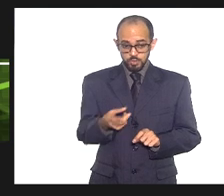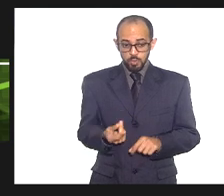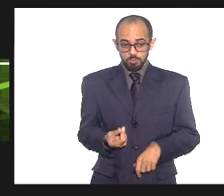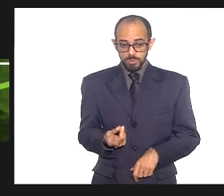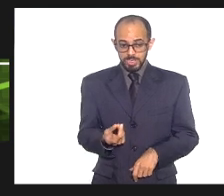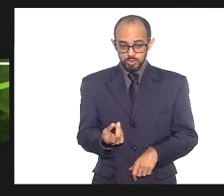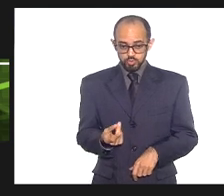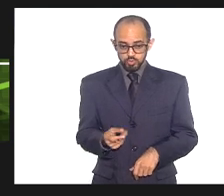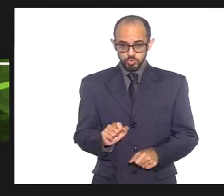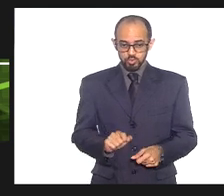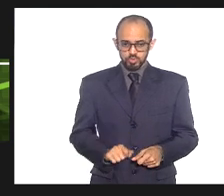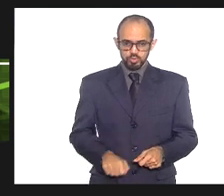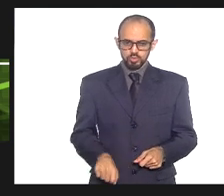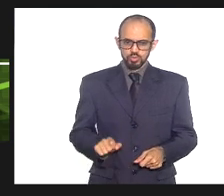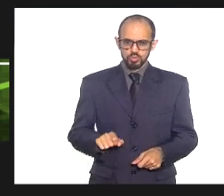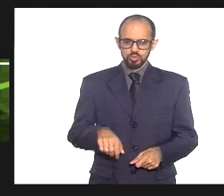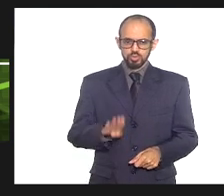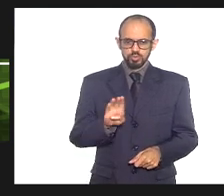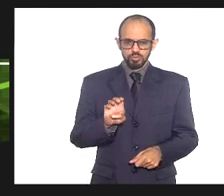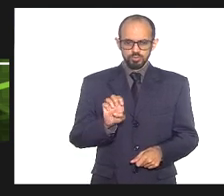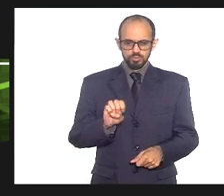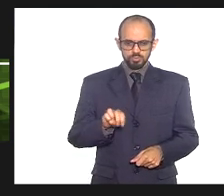preço do Brent